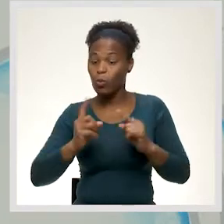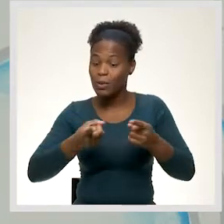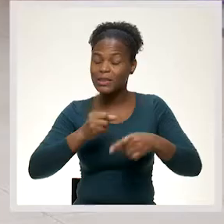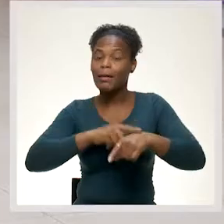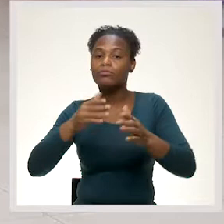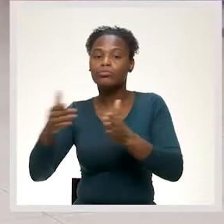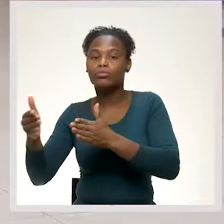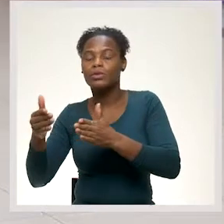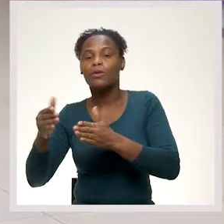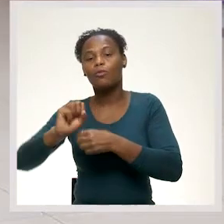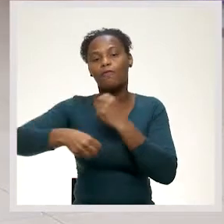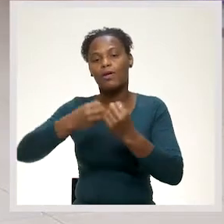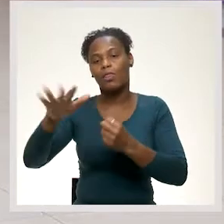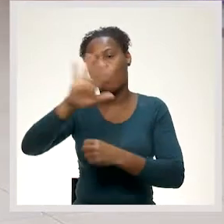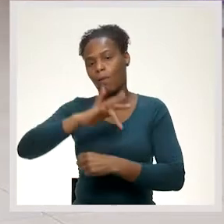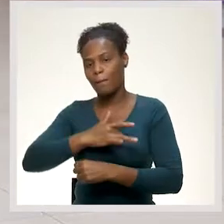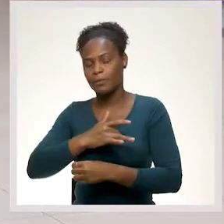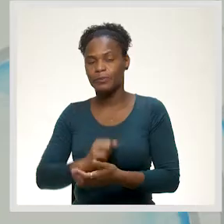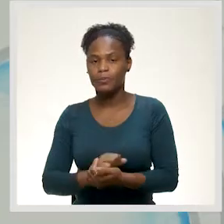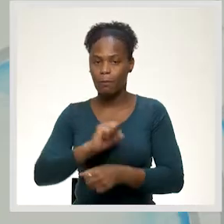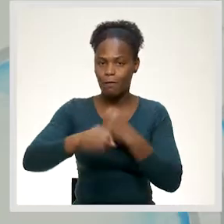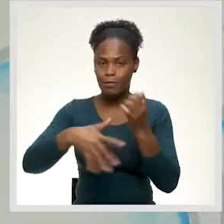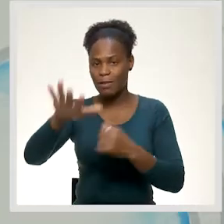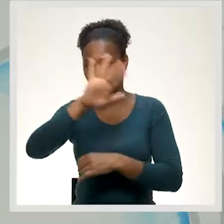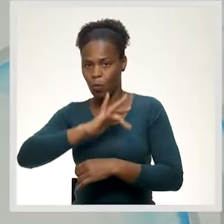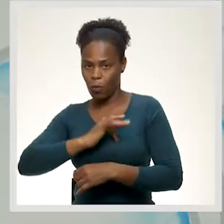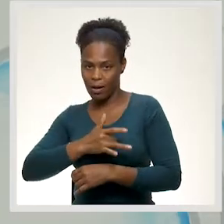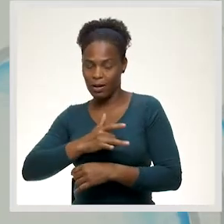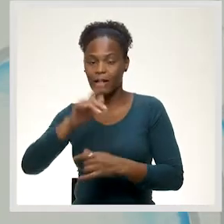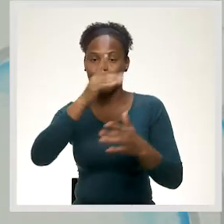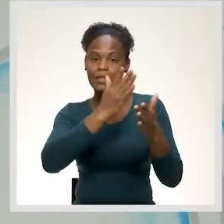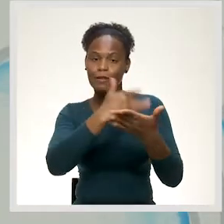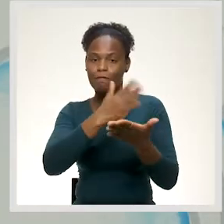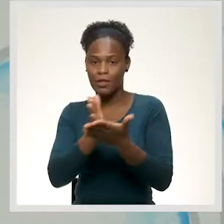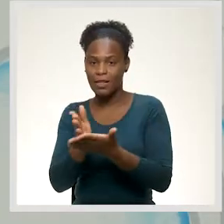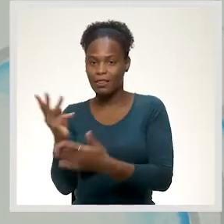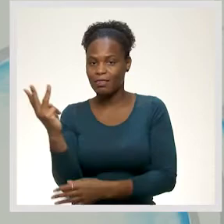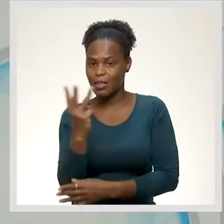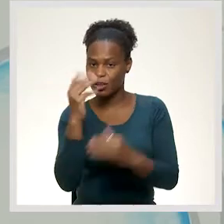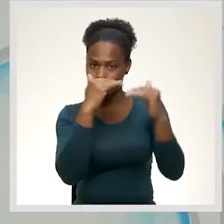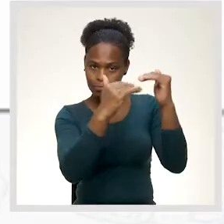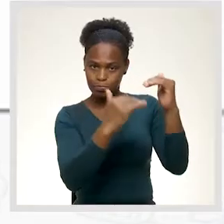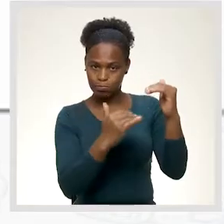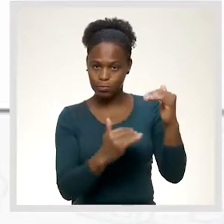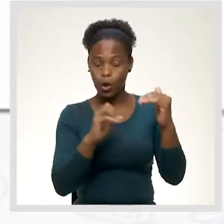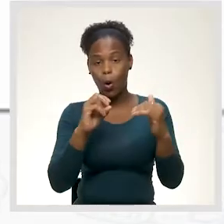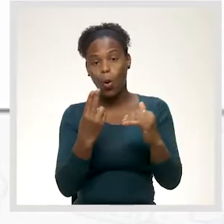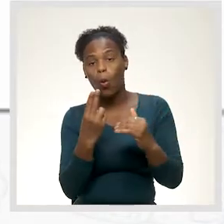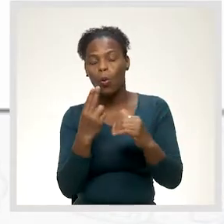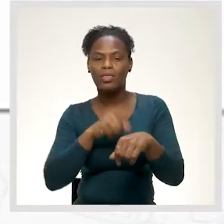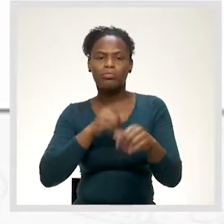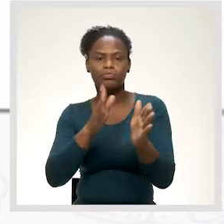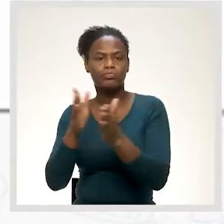romântico. O movimento romântico está dividido em 3 fases ou